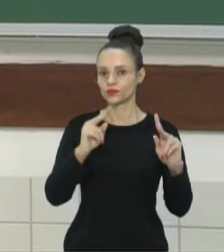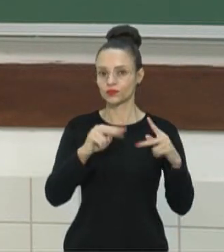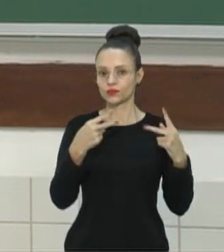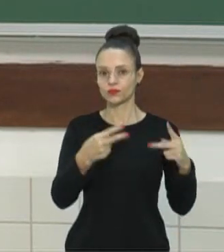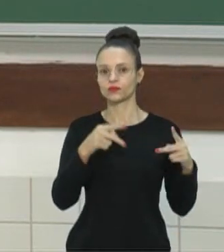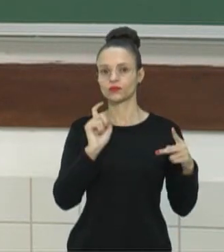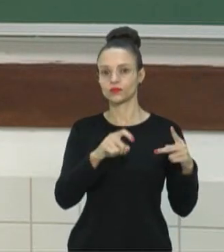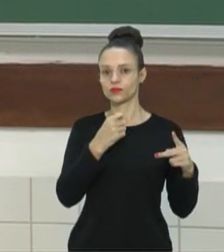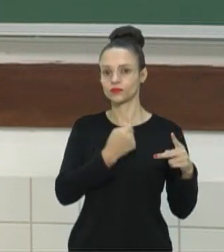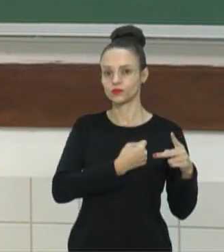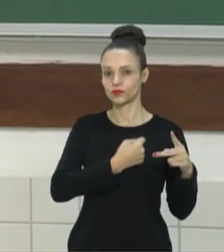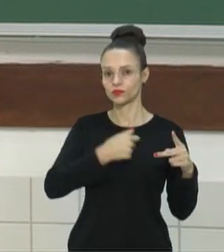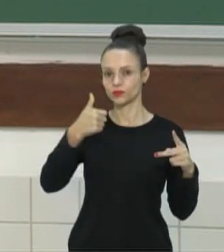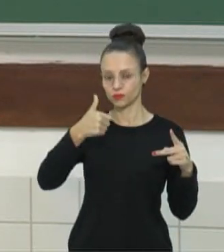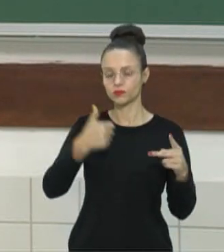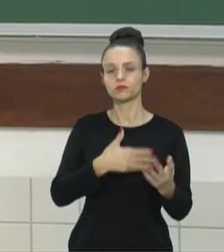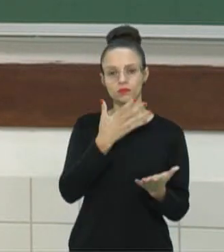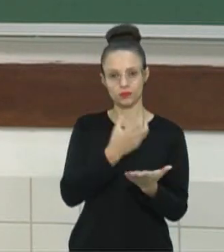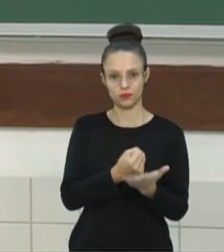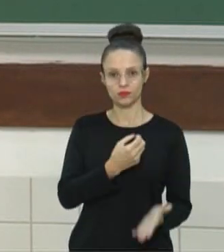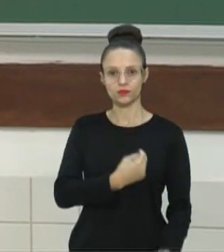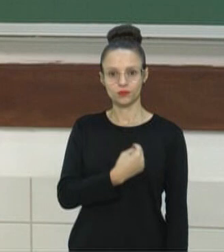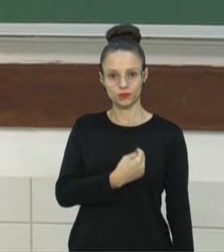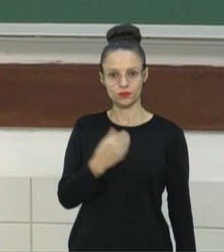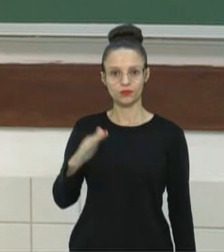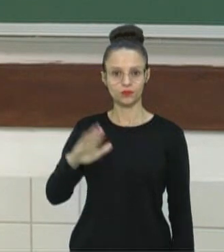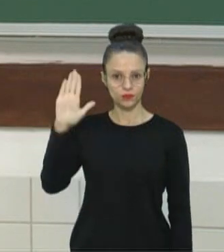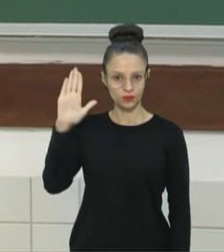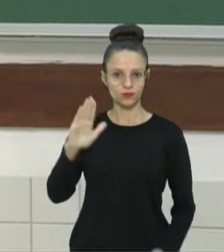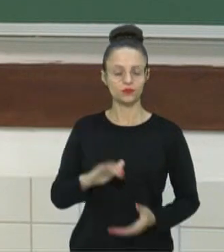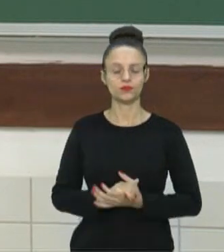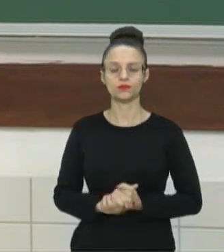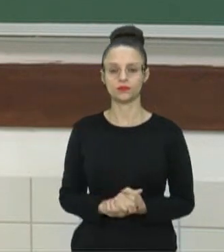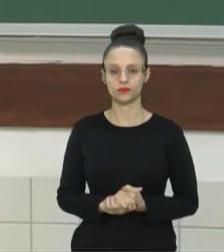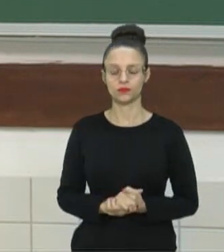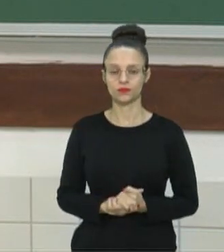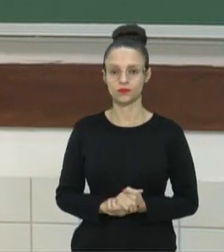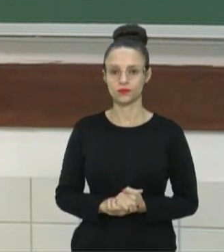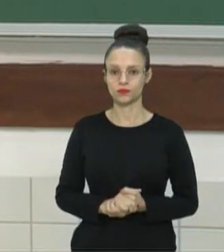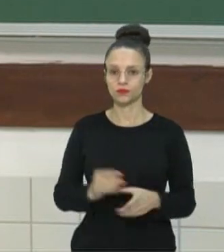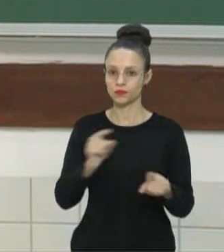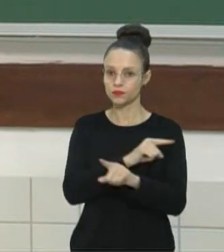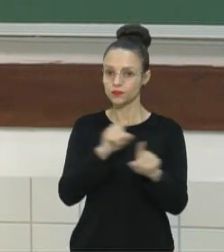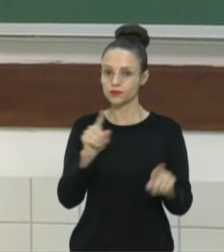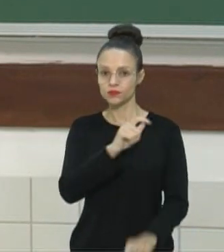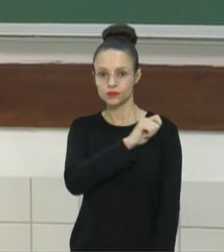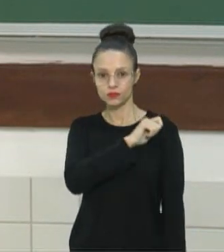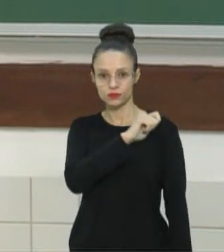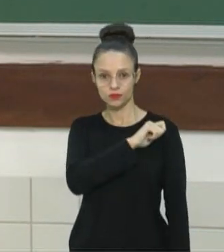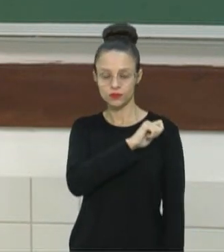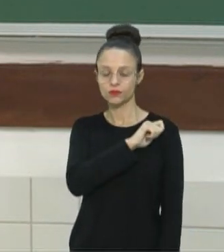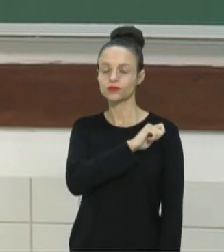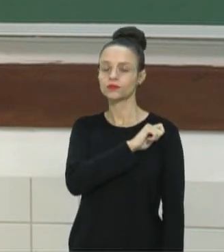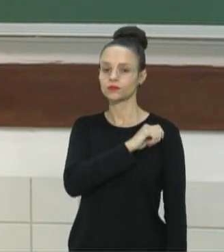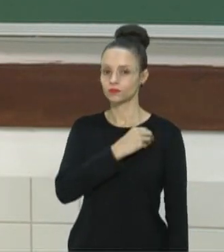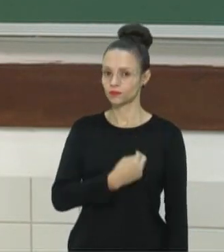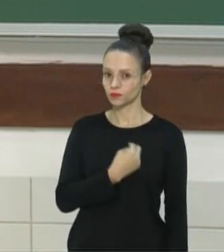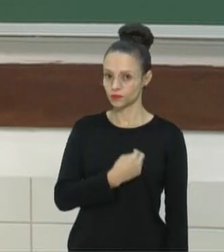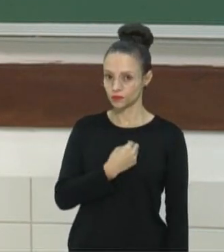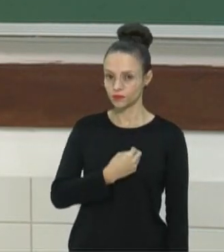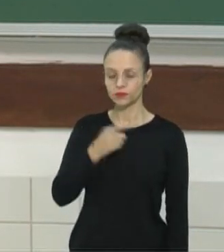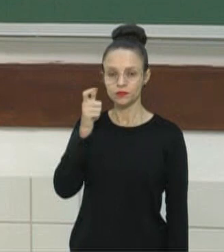no link número 1 para validar a sua presença. Os alunos que estão acompanhando a